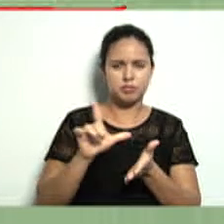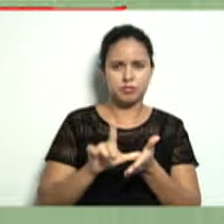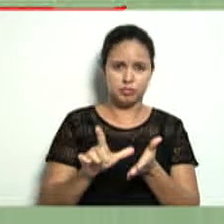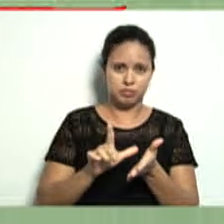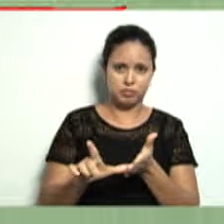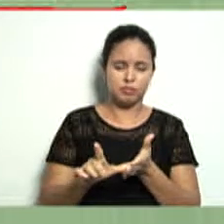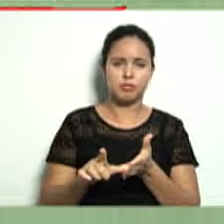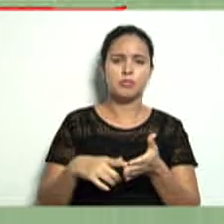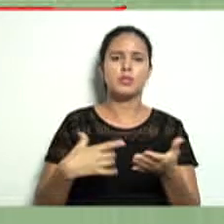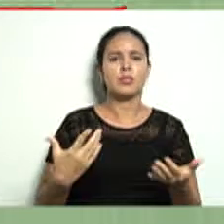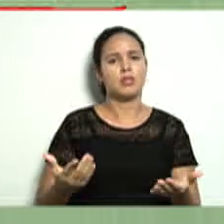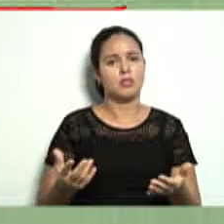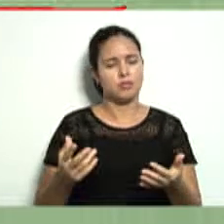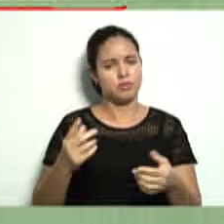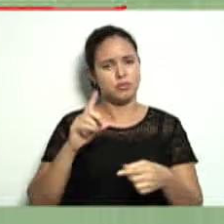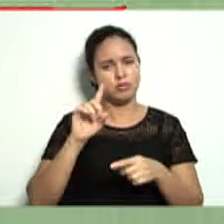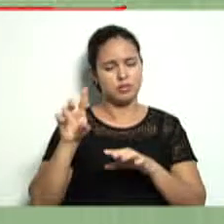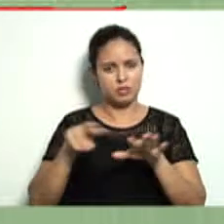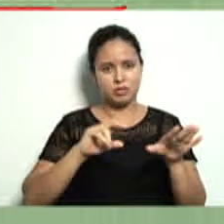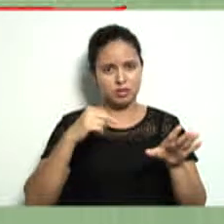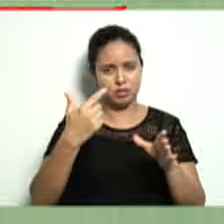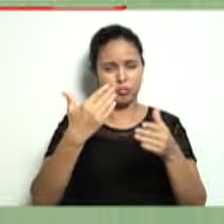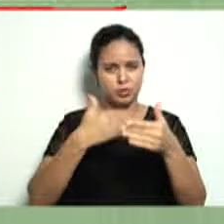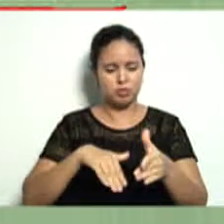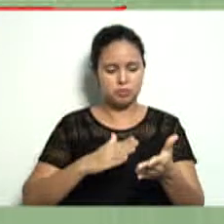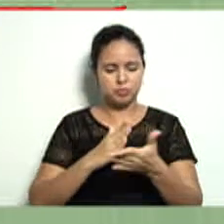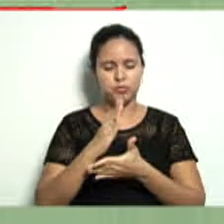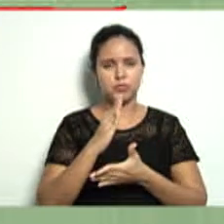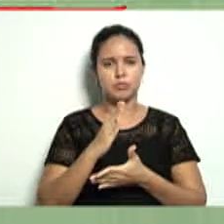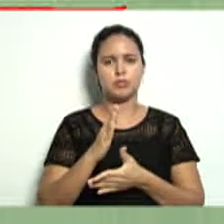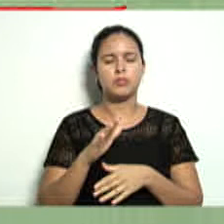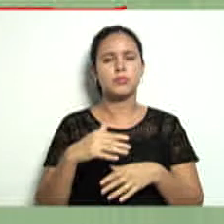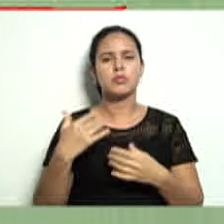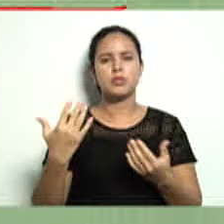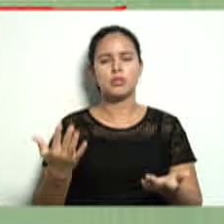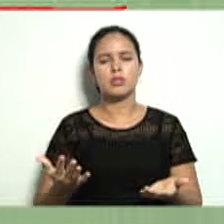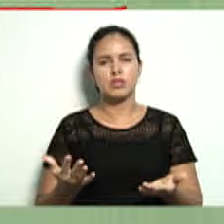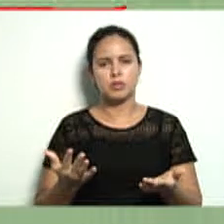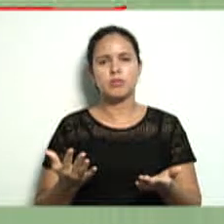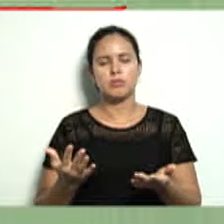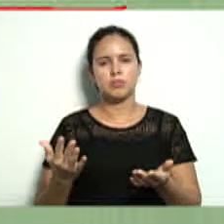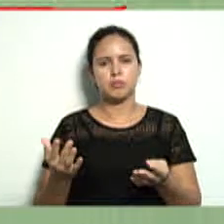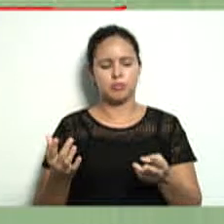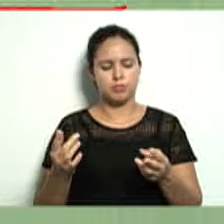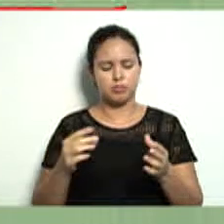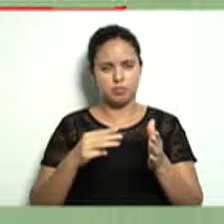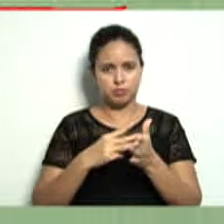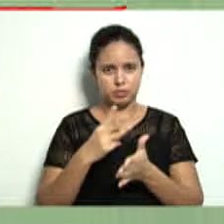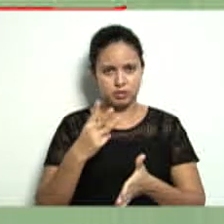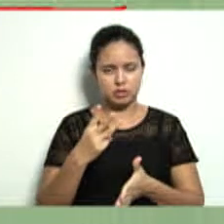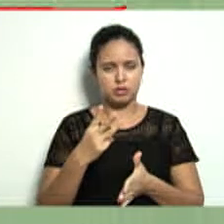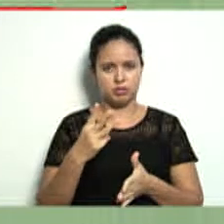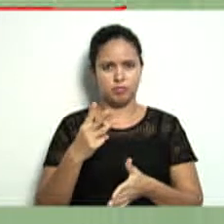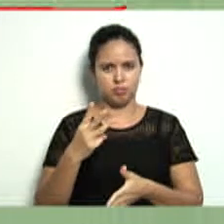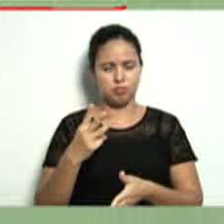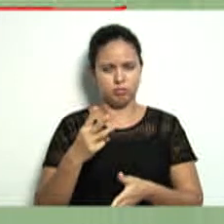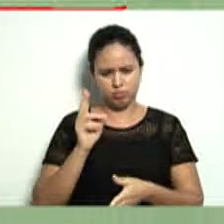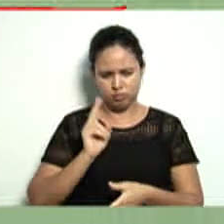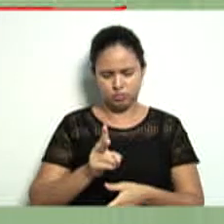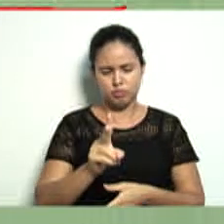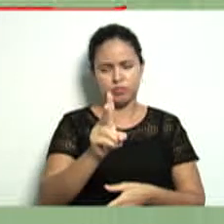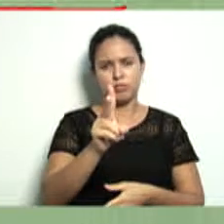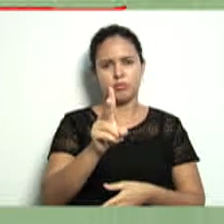vão gabaritar lá na prova. E é uma afirmativa que diz que a longevidade das organizações